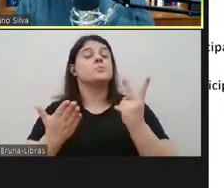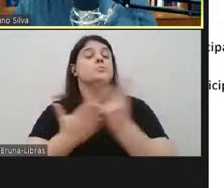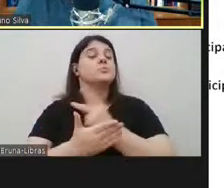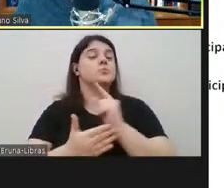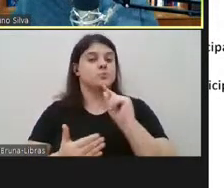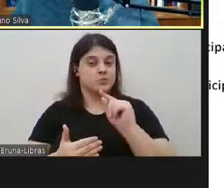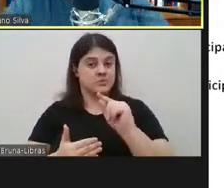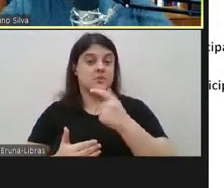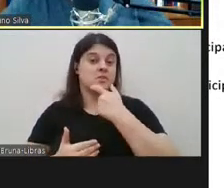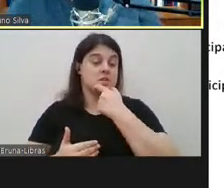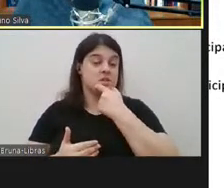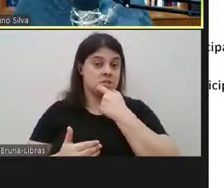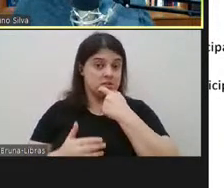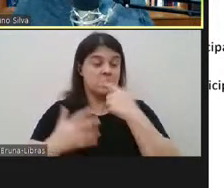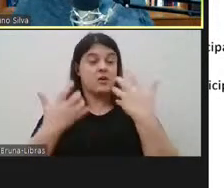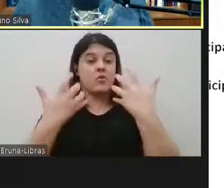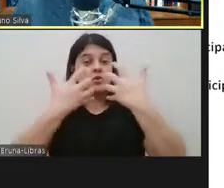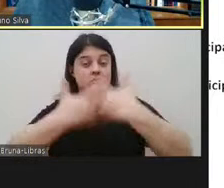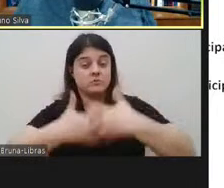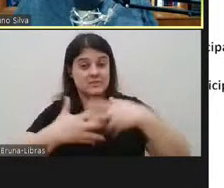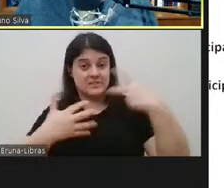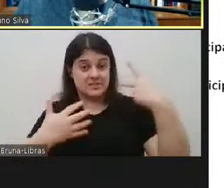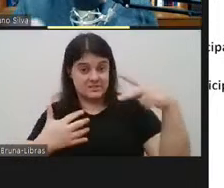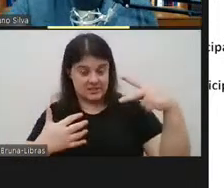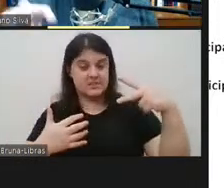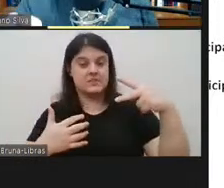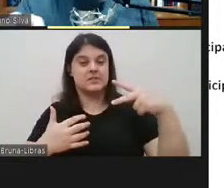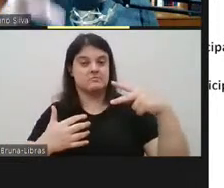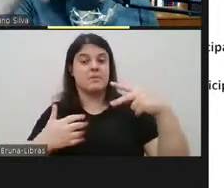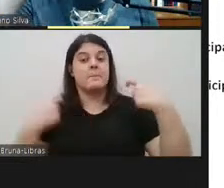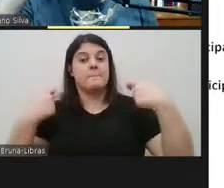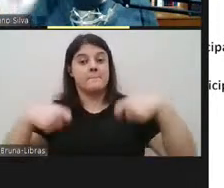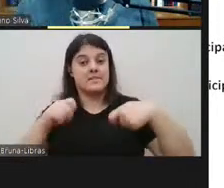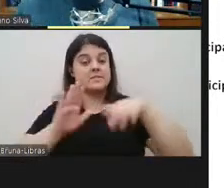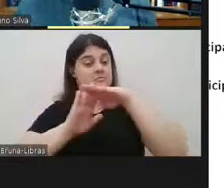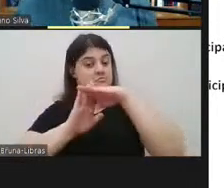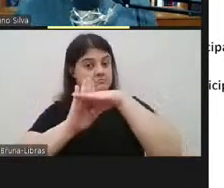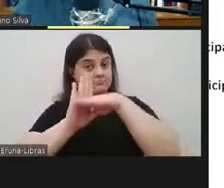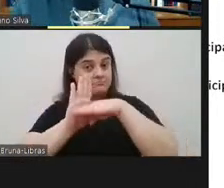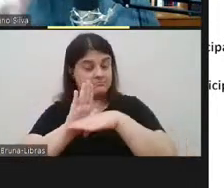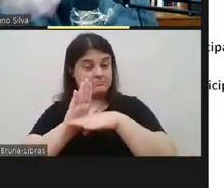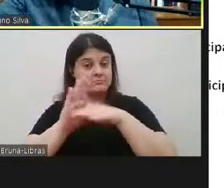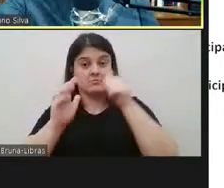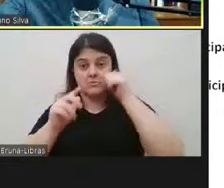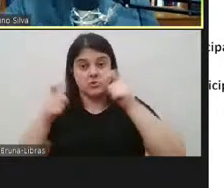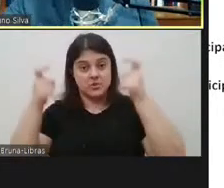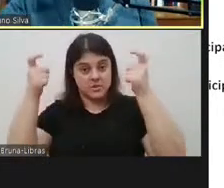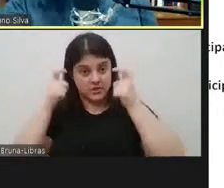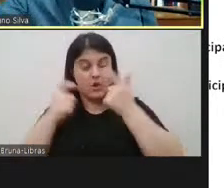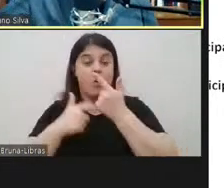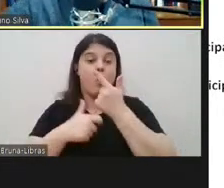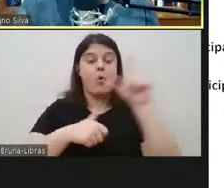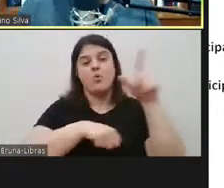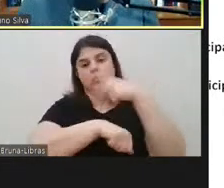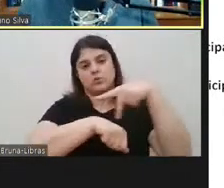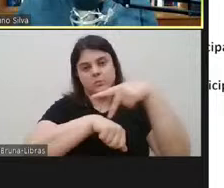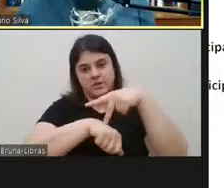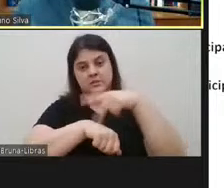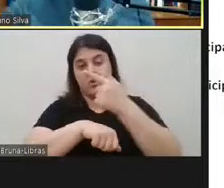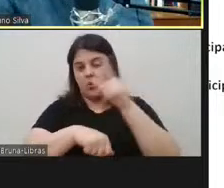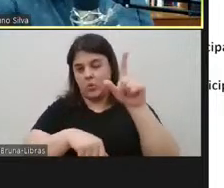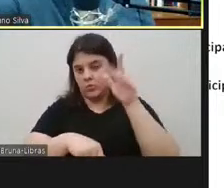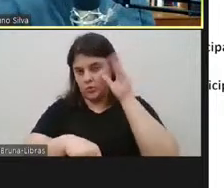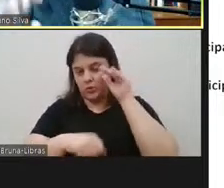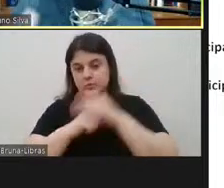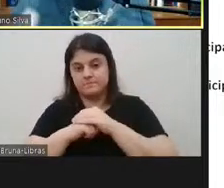acaba acontecendo no caso da Inglaterra funcionamento do sistema parlamentar é esse se você tem esse protocolo da rainha já em outro país vou falar mais uma